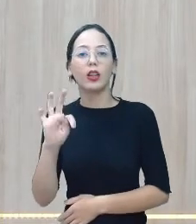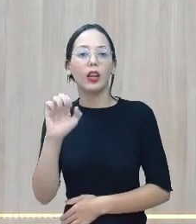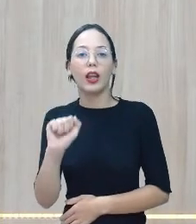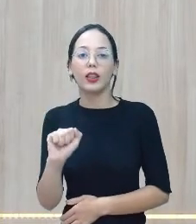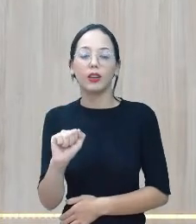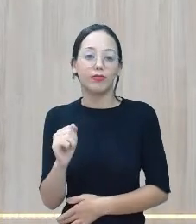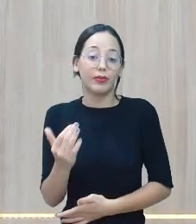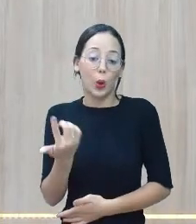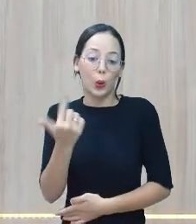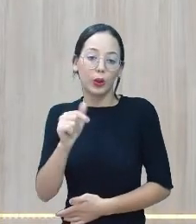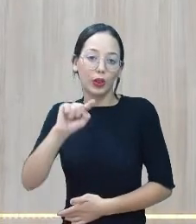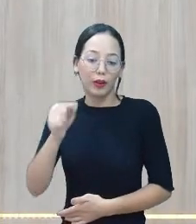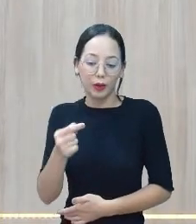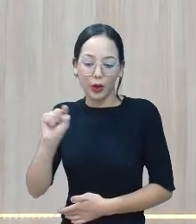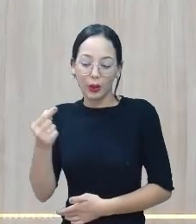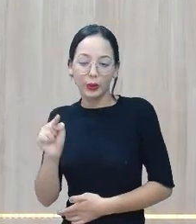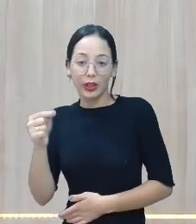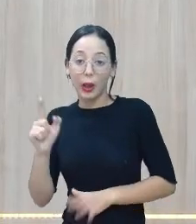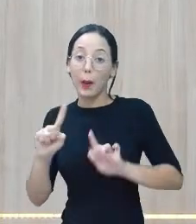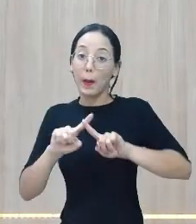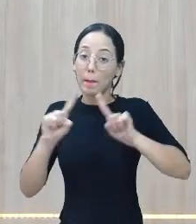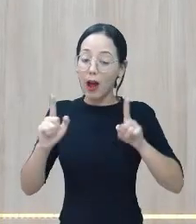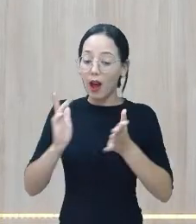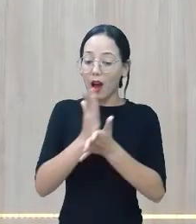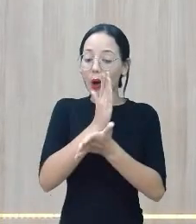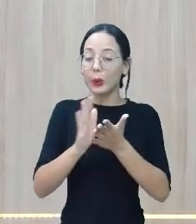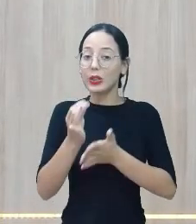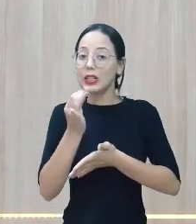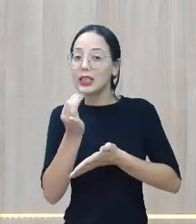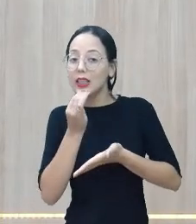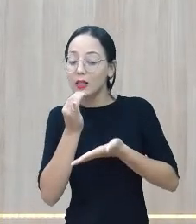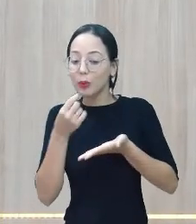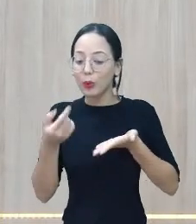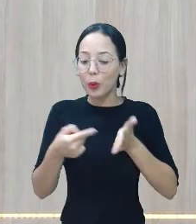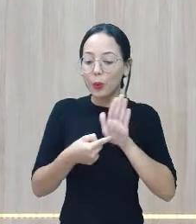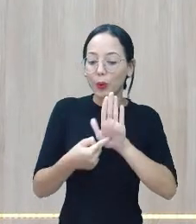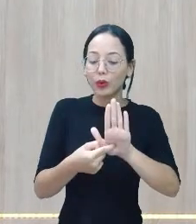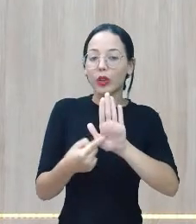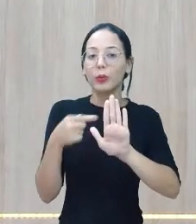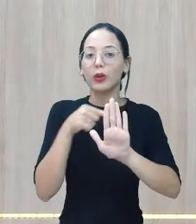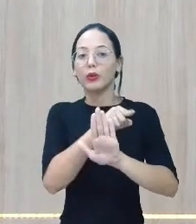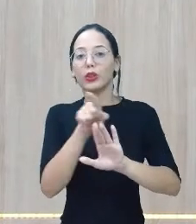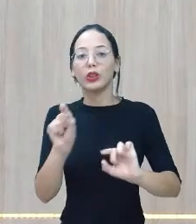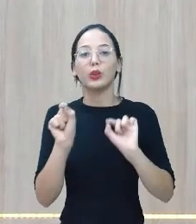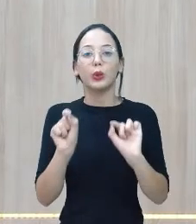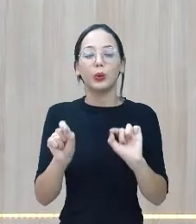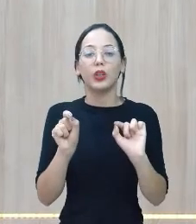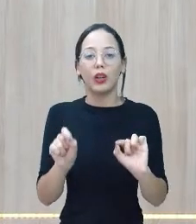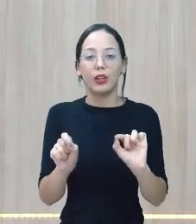tem vírgula. Mas existe exemplo que eu vou mostrar para vocês, que